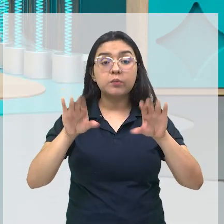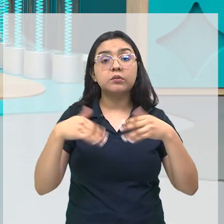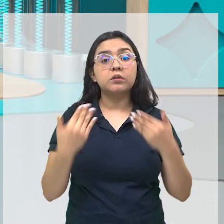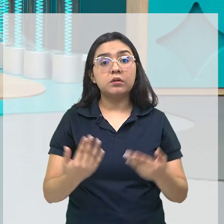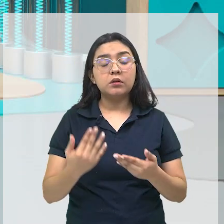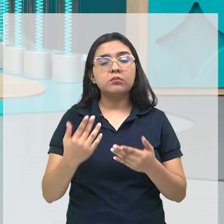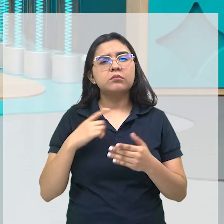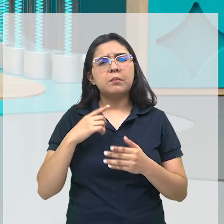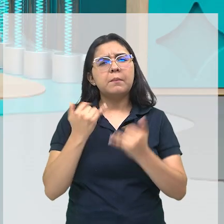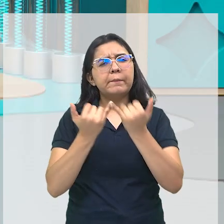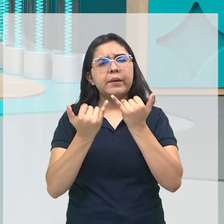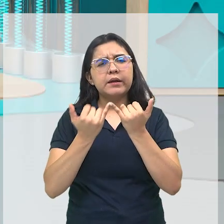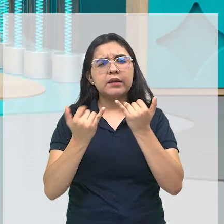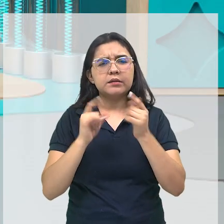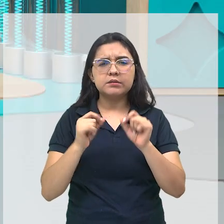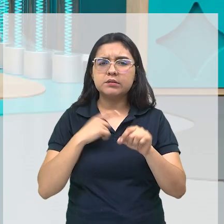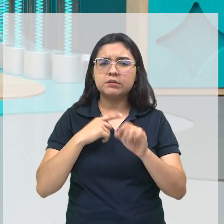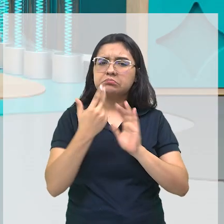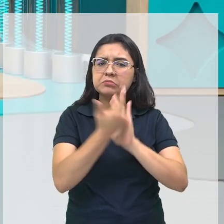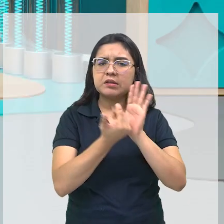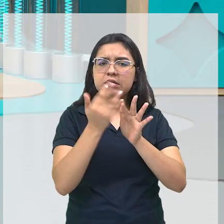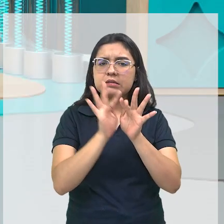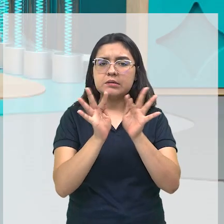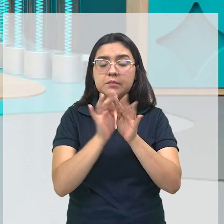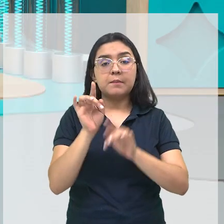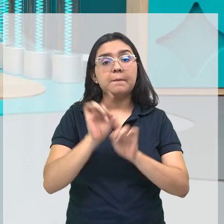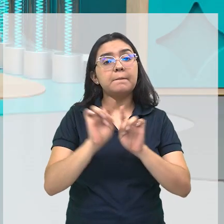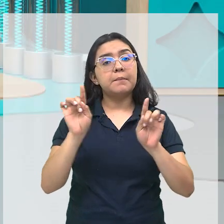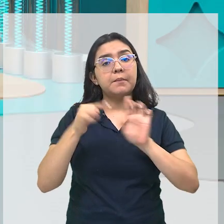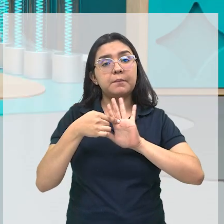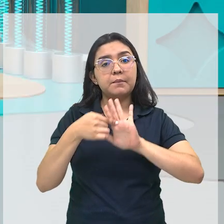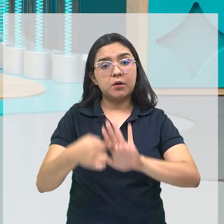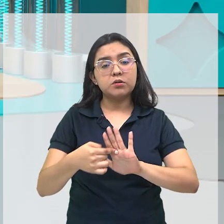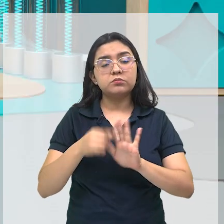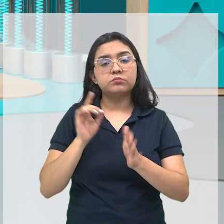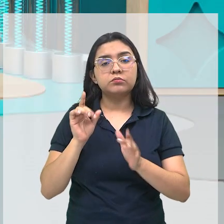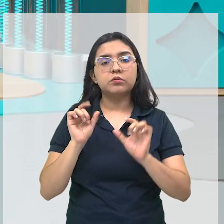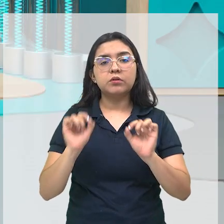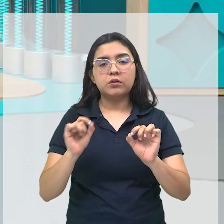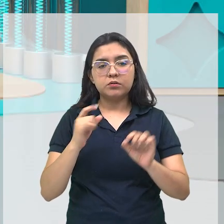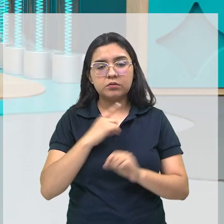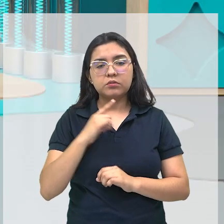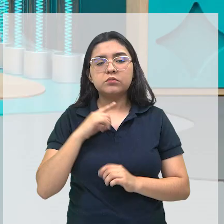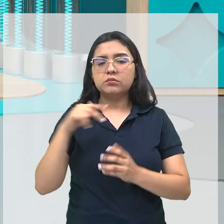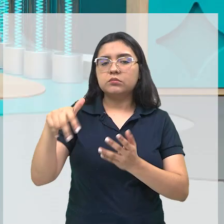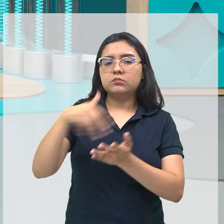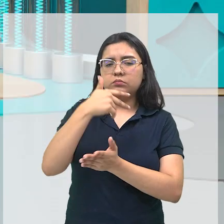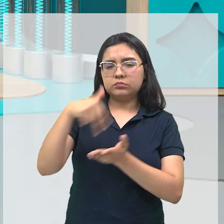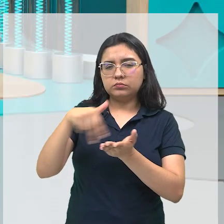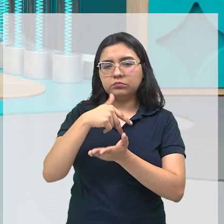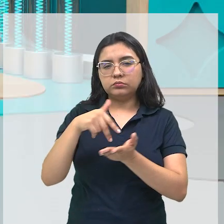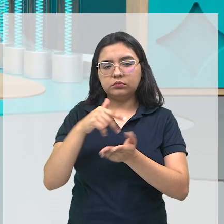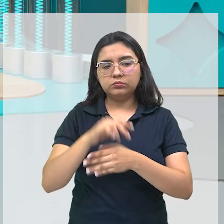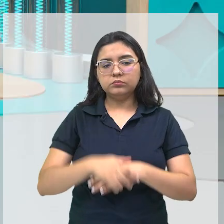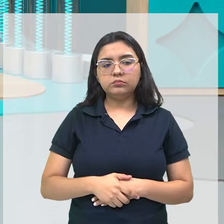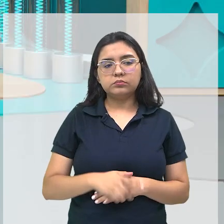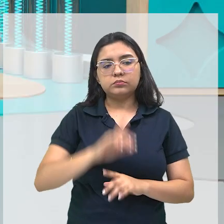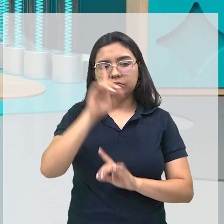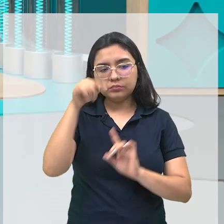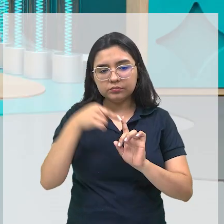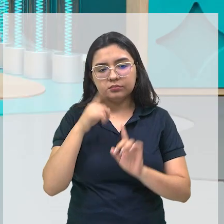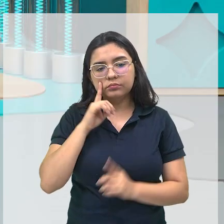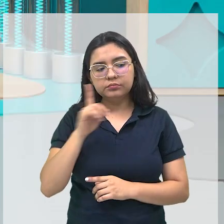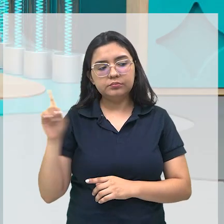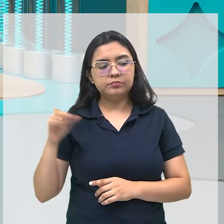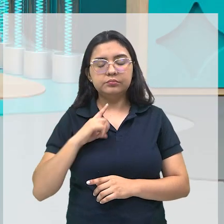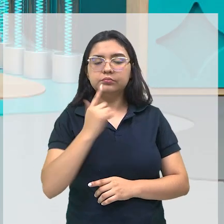Parecem simplesmente desenhos estáticos, mas demonstram que eles estavam realizando dança com essas finalidades.